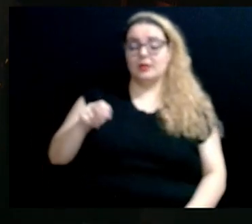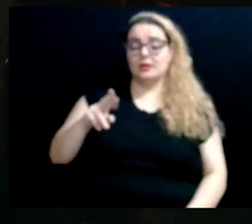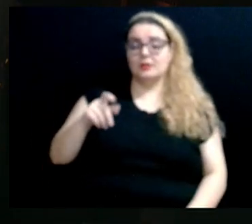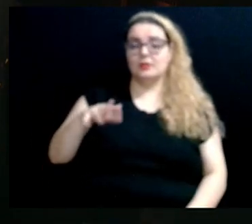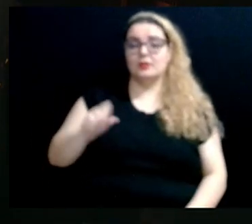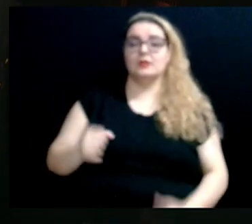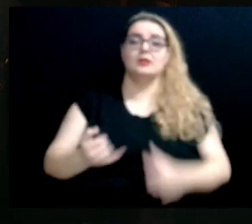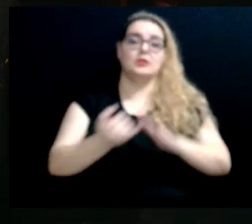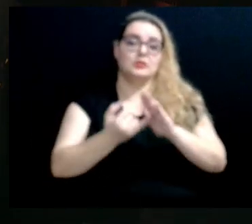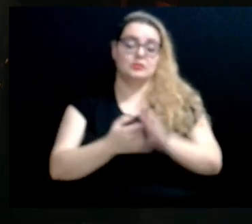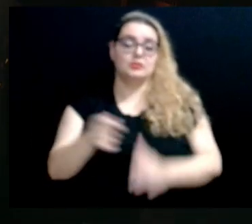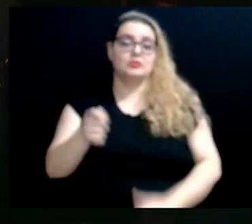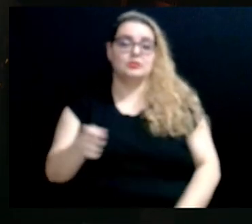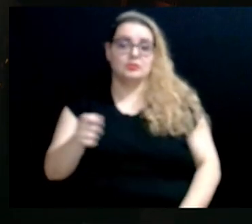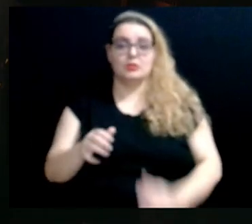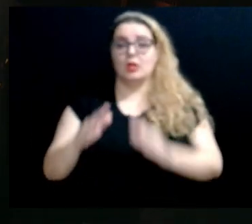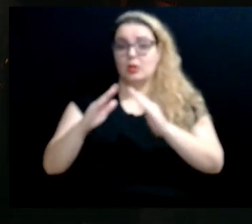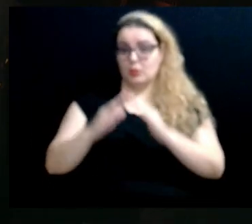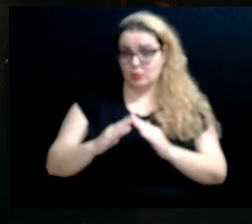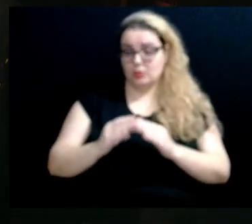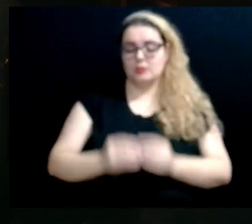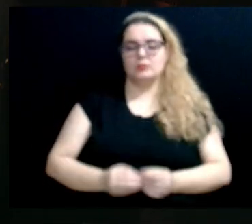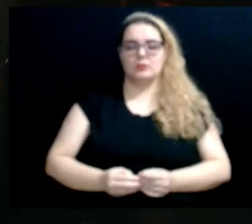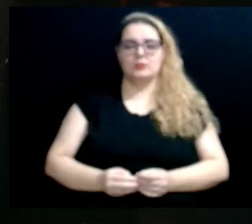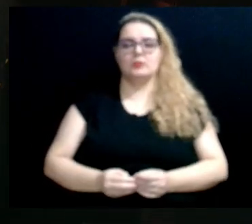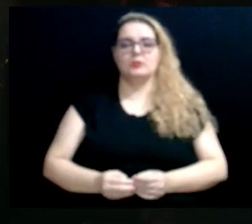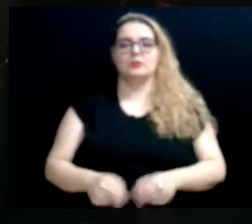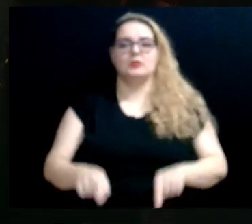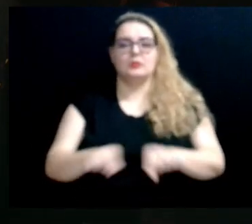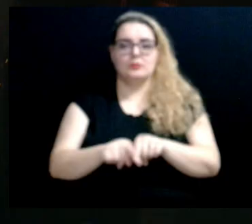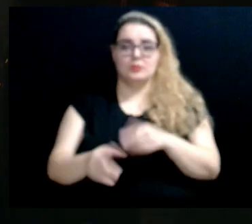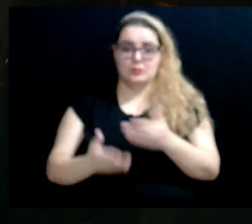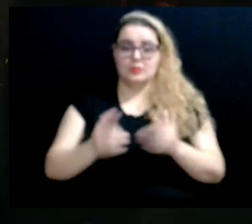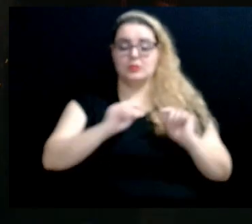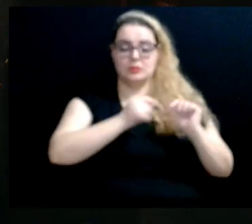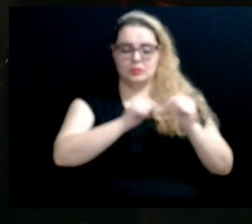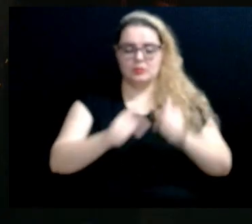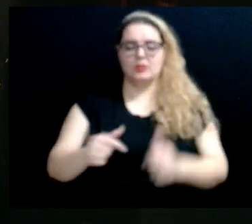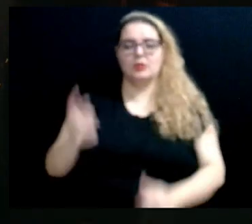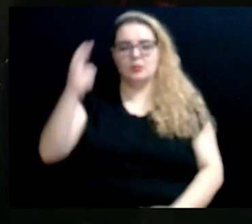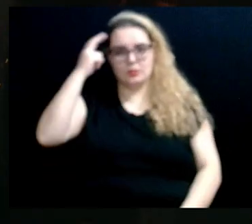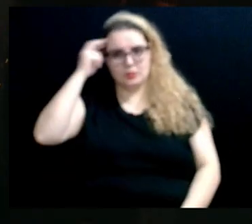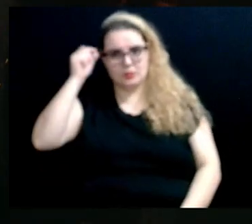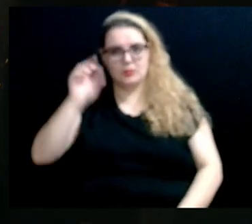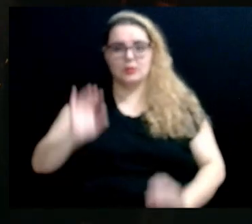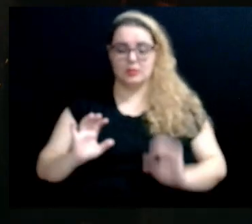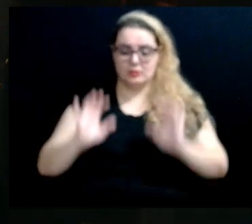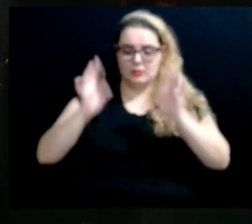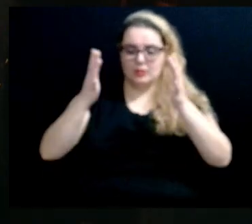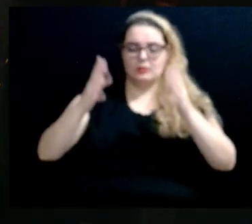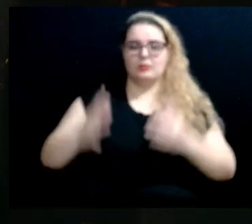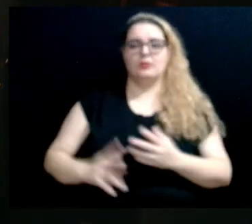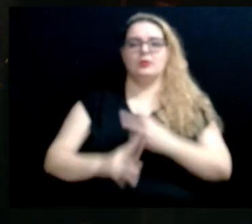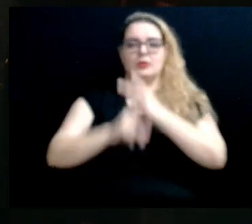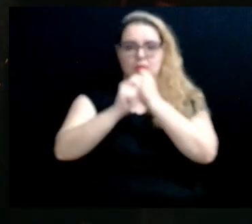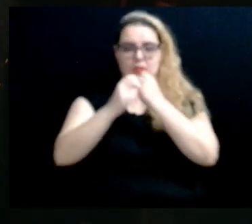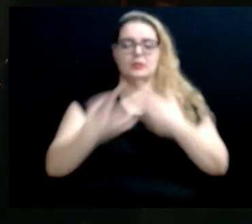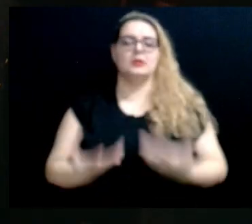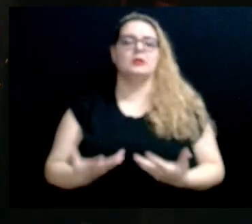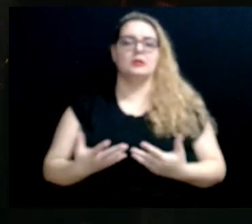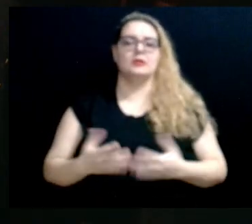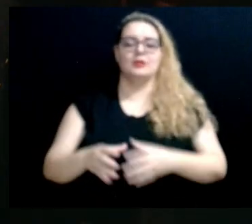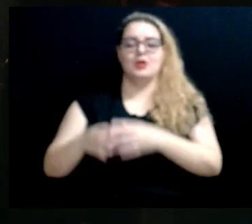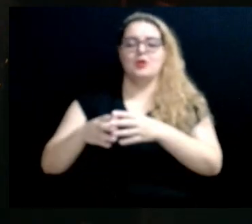de moradores. Além de preservar as tradições culturais, essas festas, elas fortalecem a convivência entre os moradores e